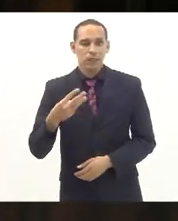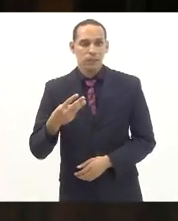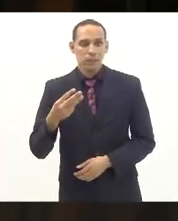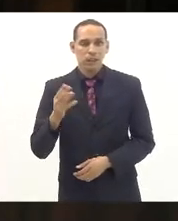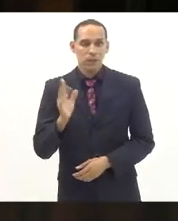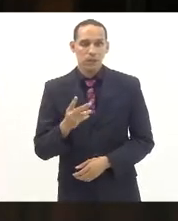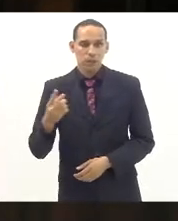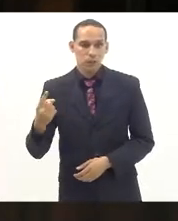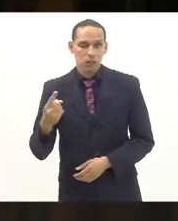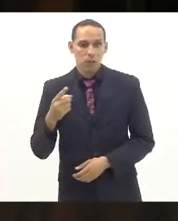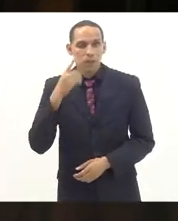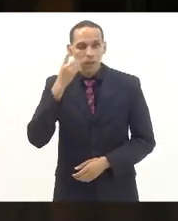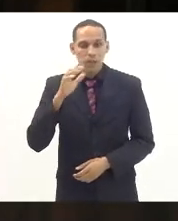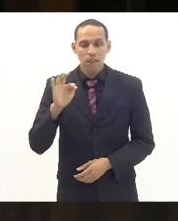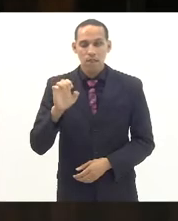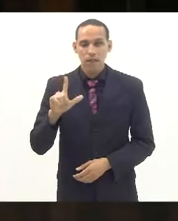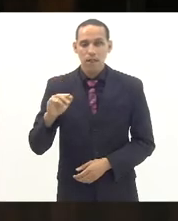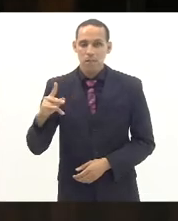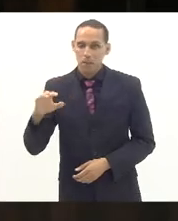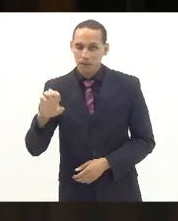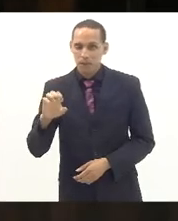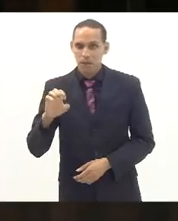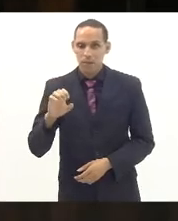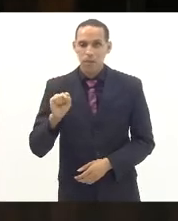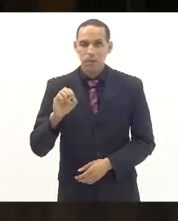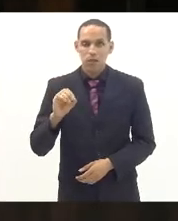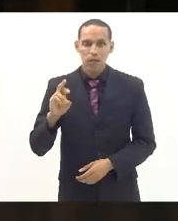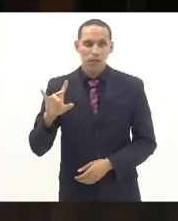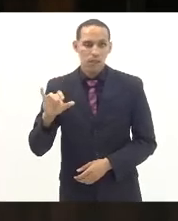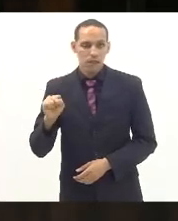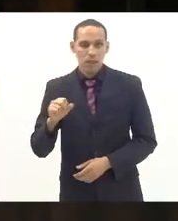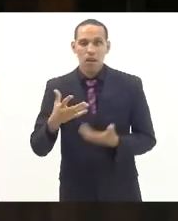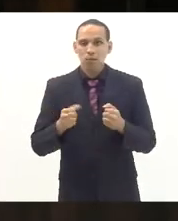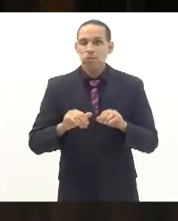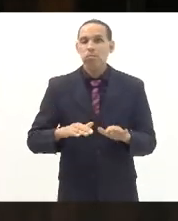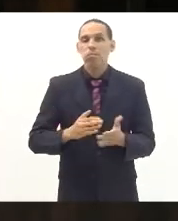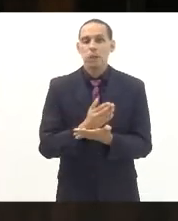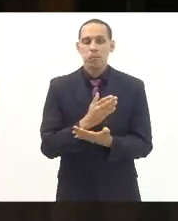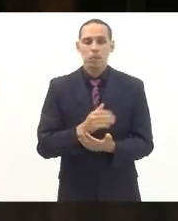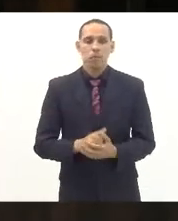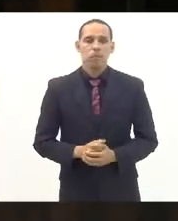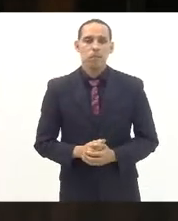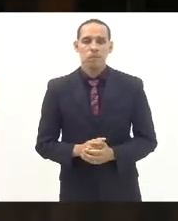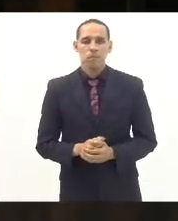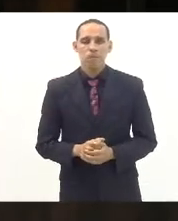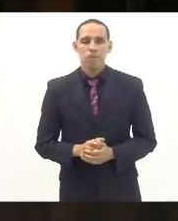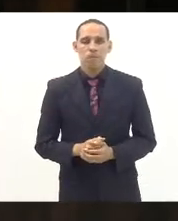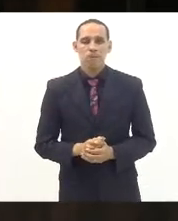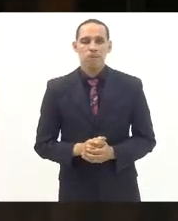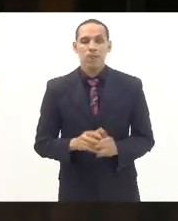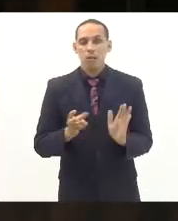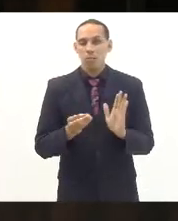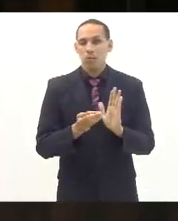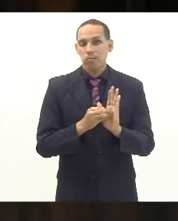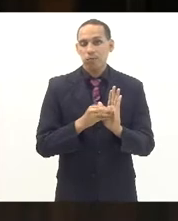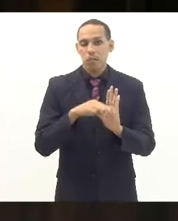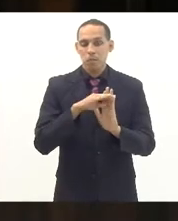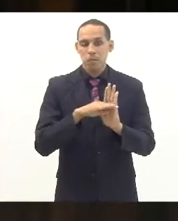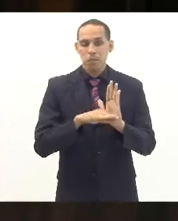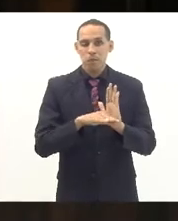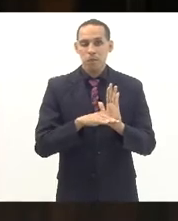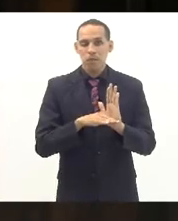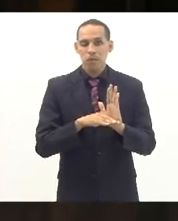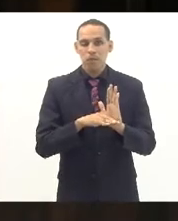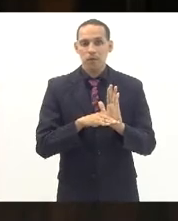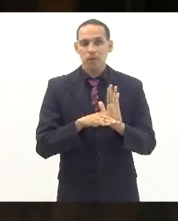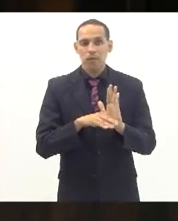23:21 deputado Felipe Soares senhor de que aprovam permaneçam Como estão aprovado é que é inclusão na ordem do